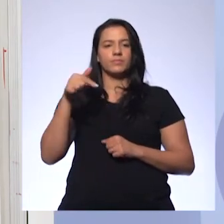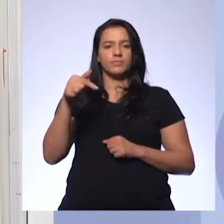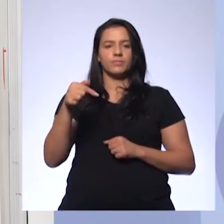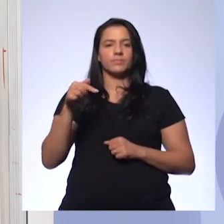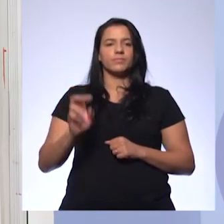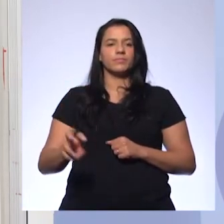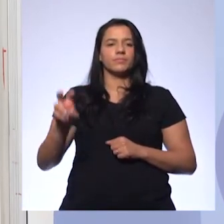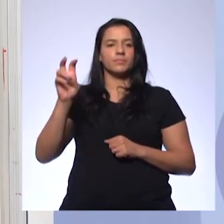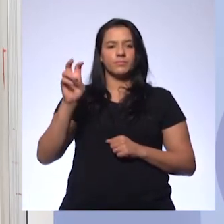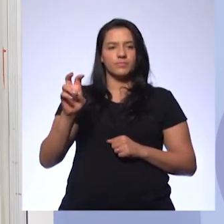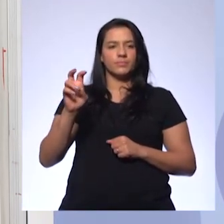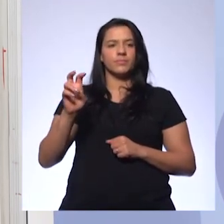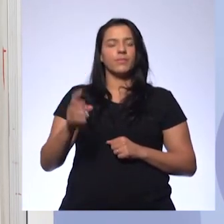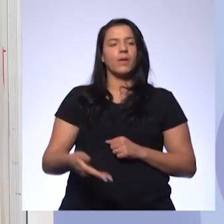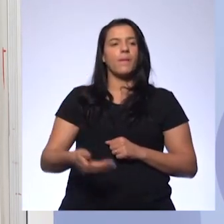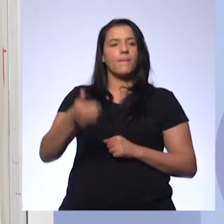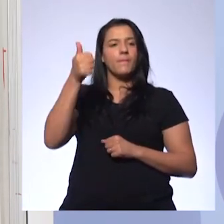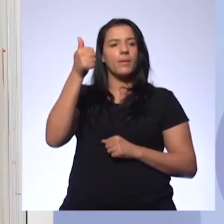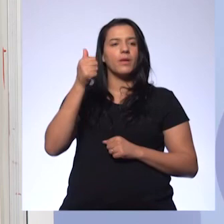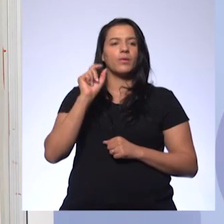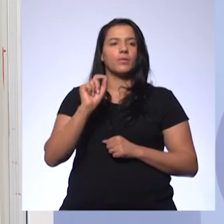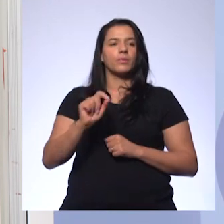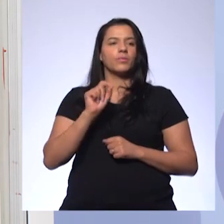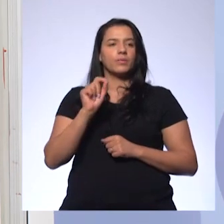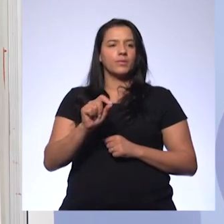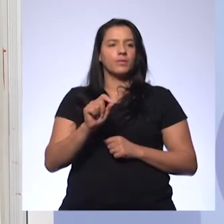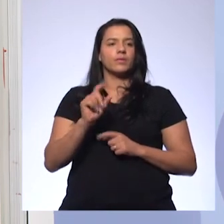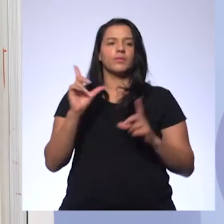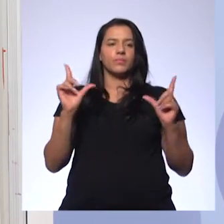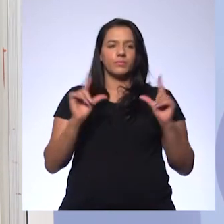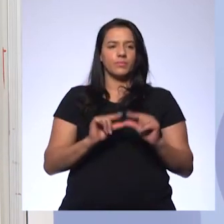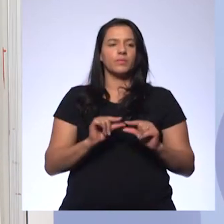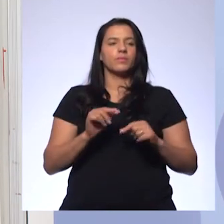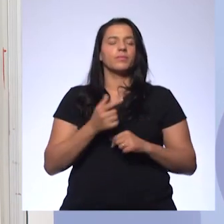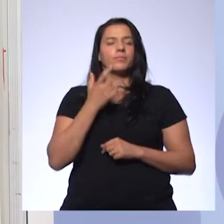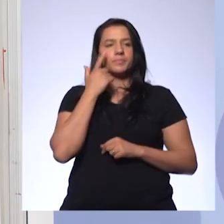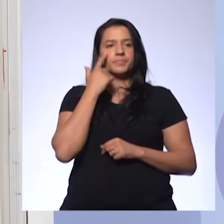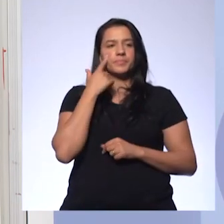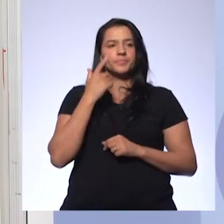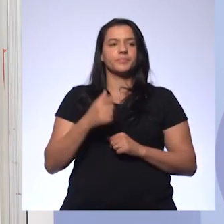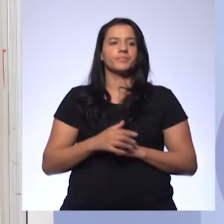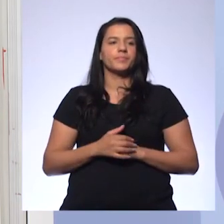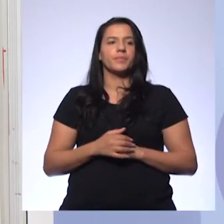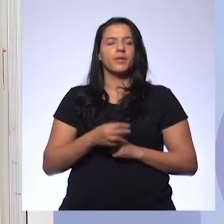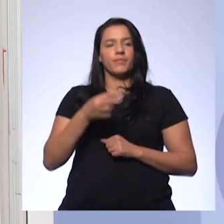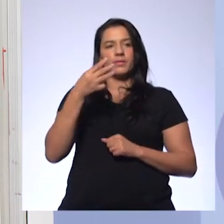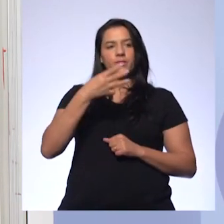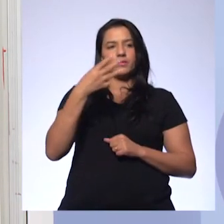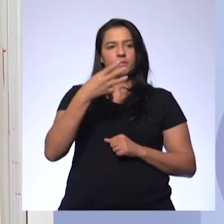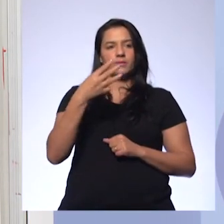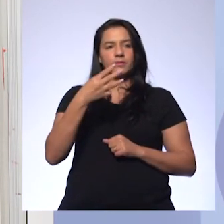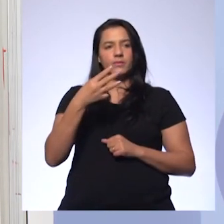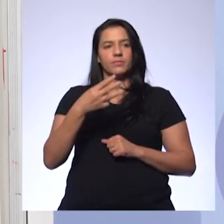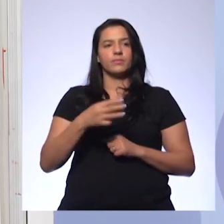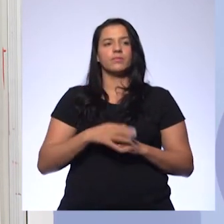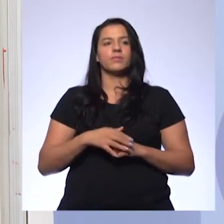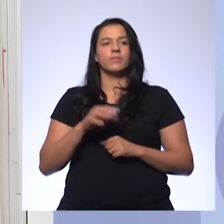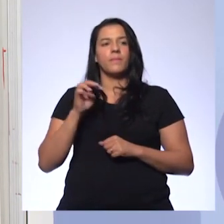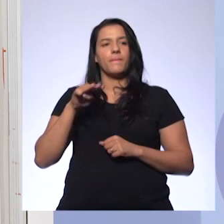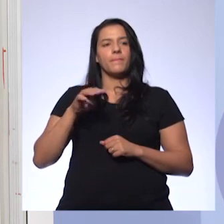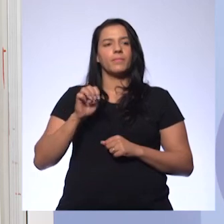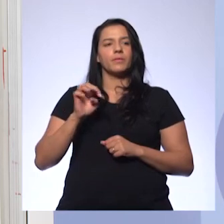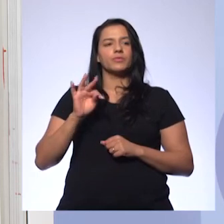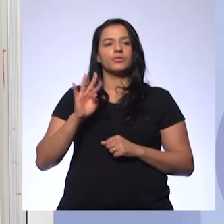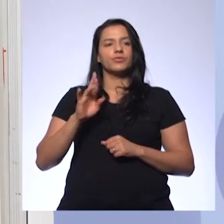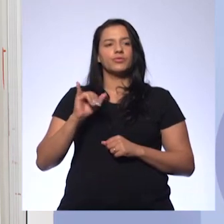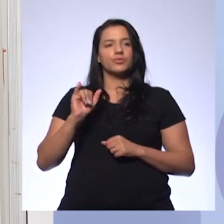menor carbono na cadeia principal. Então, esse aqui é o menor, mas vamos continuar fazendo. Ele fala que tem 3. 3 o quê? Metil. Aonde? No